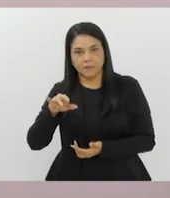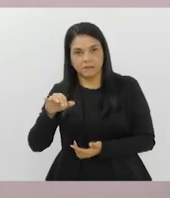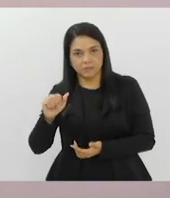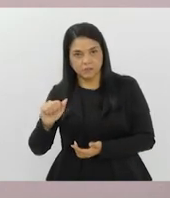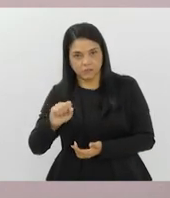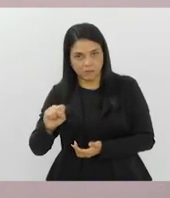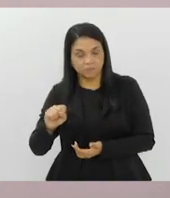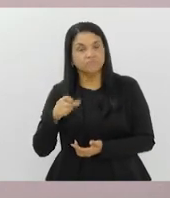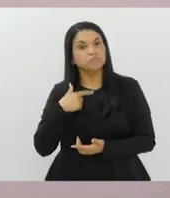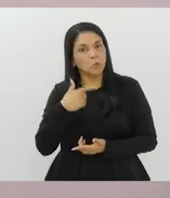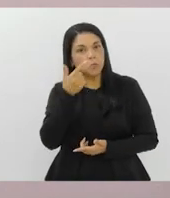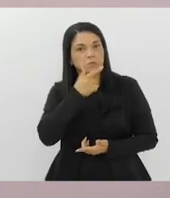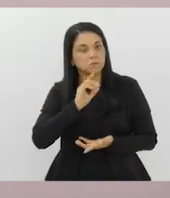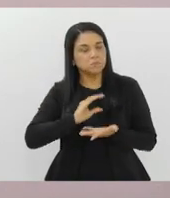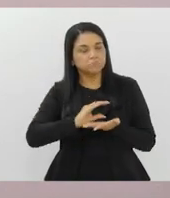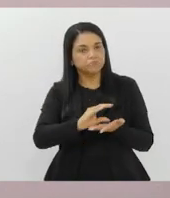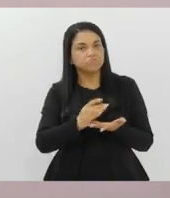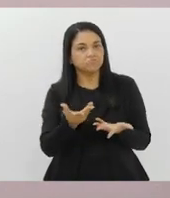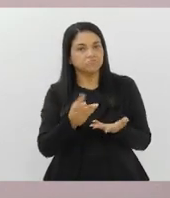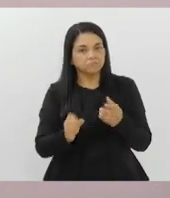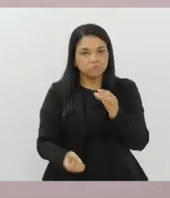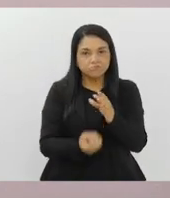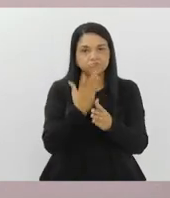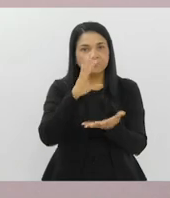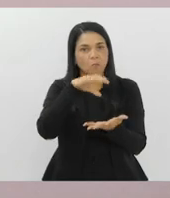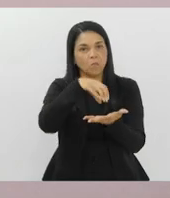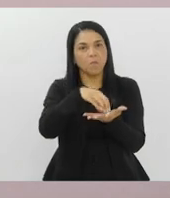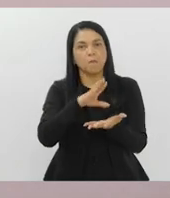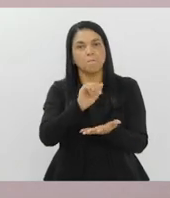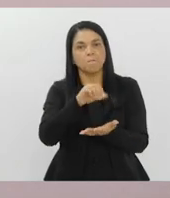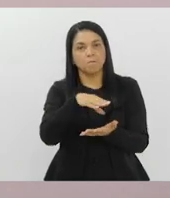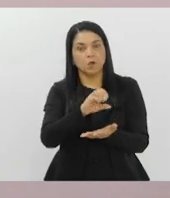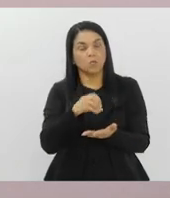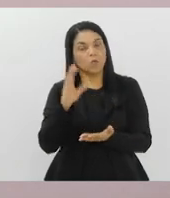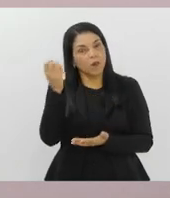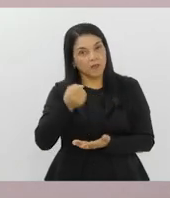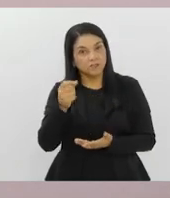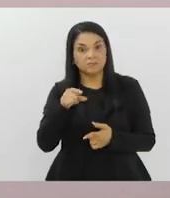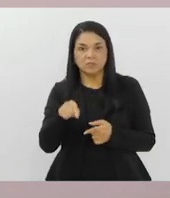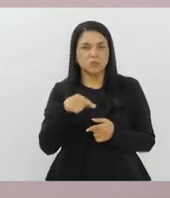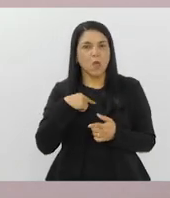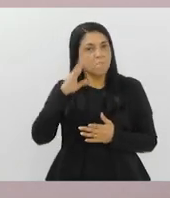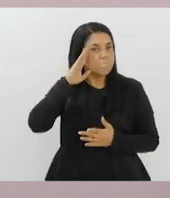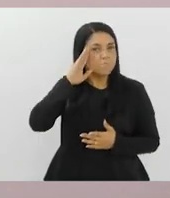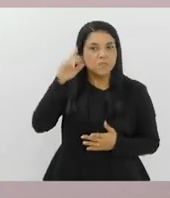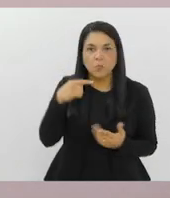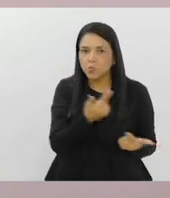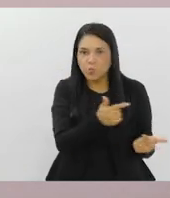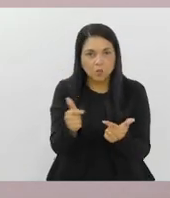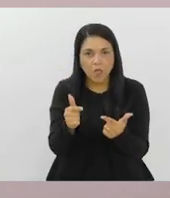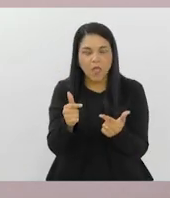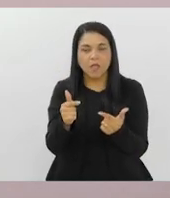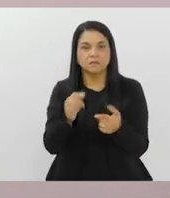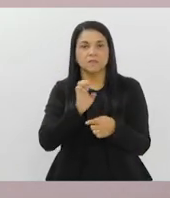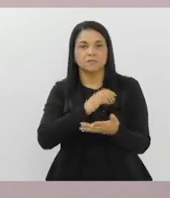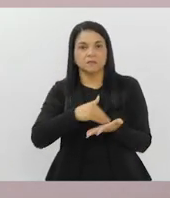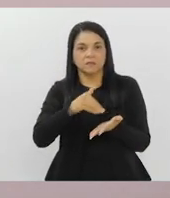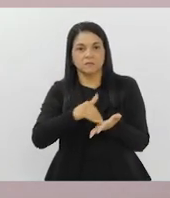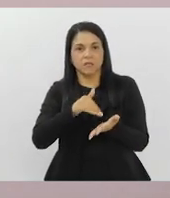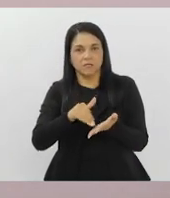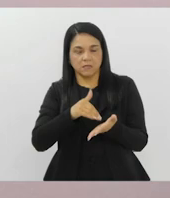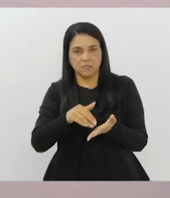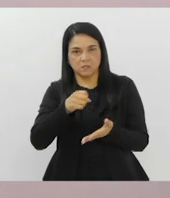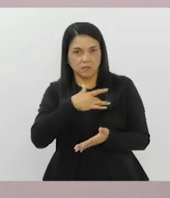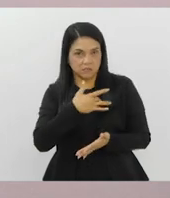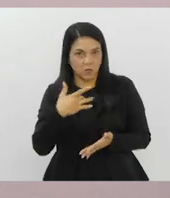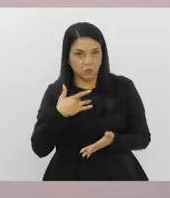debate central, que, se não é prioridade da Secretaria de Saúde, das secretarias, né, porque a gente precisa falar da Secretaria de Estado, mas